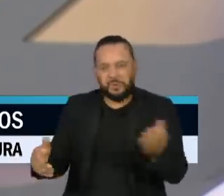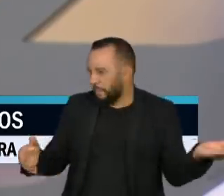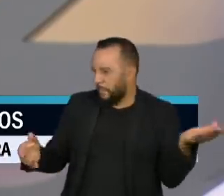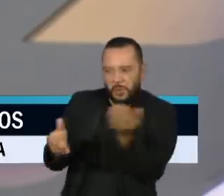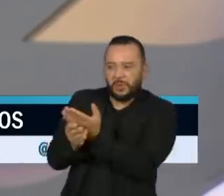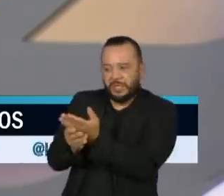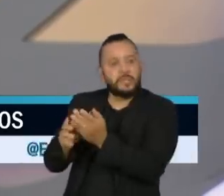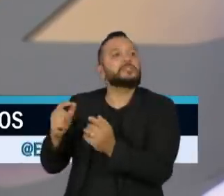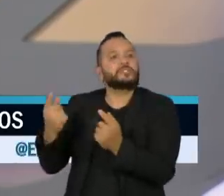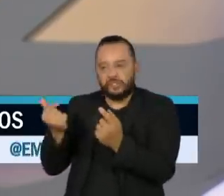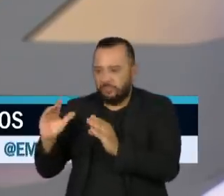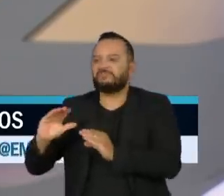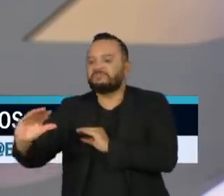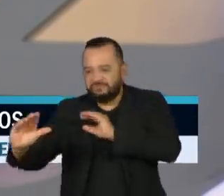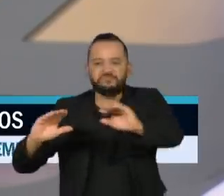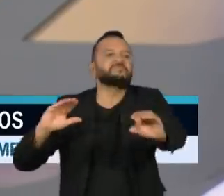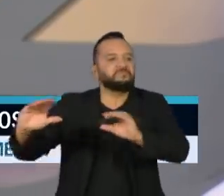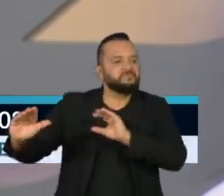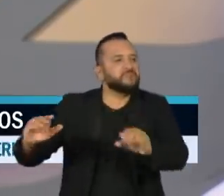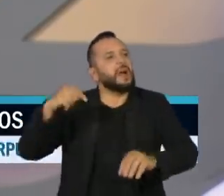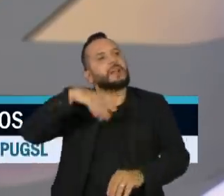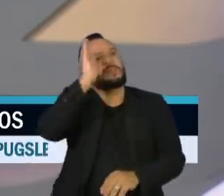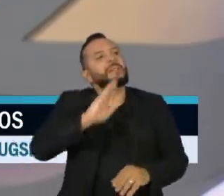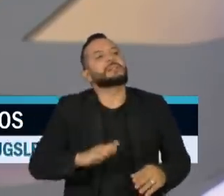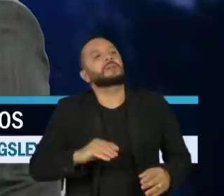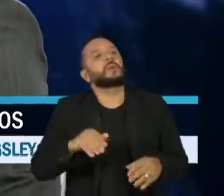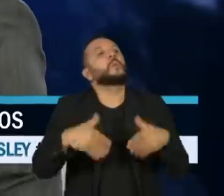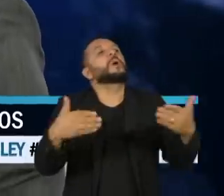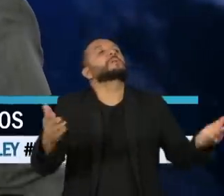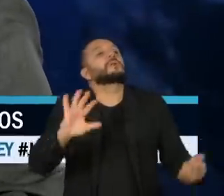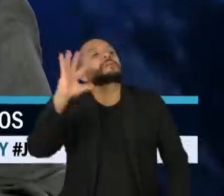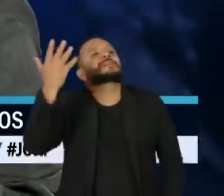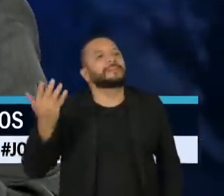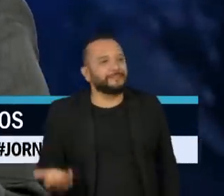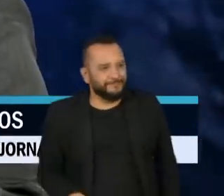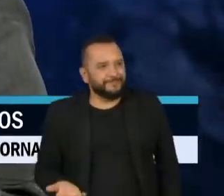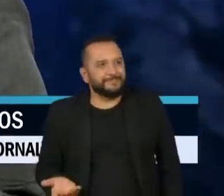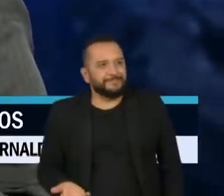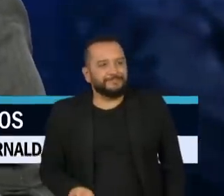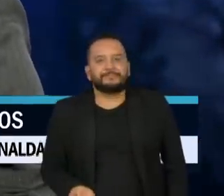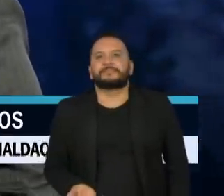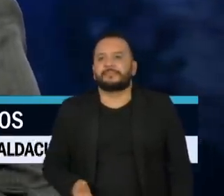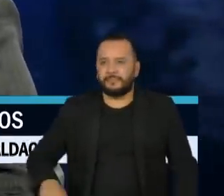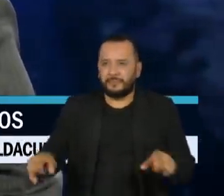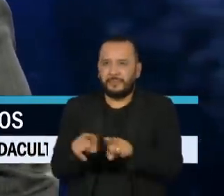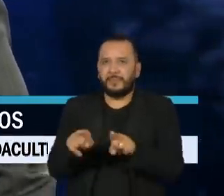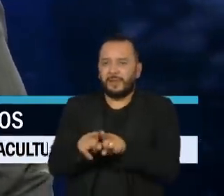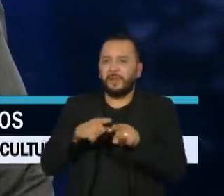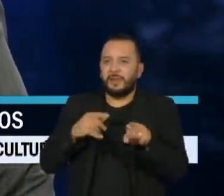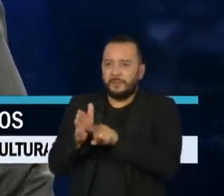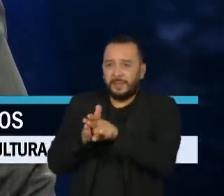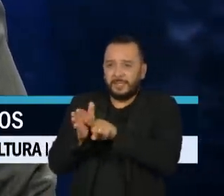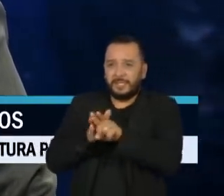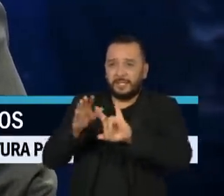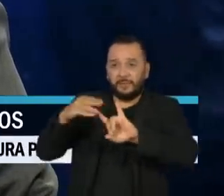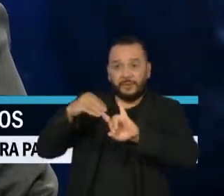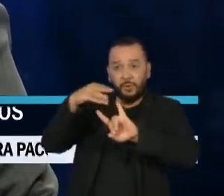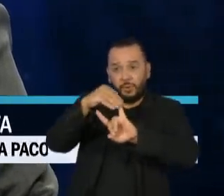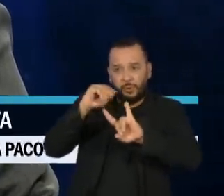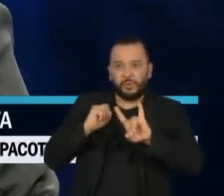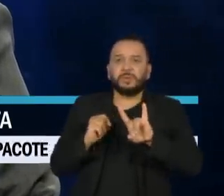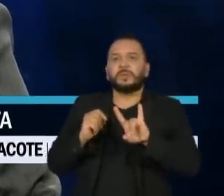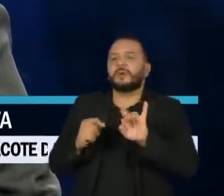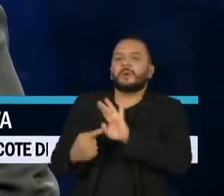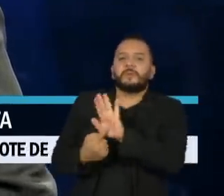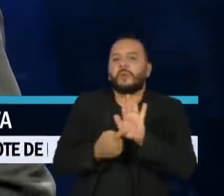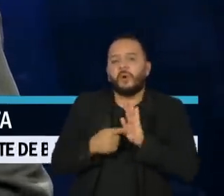justiça acontecer no Brasil? Acho que é essa a pergunta, né? Exato. Olha, essa pesquisa feita pela Fiocruz envolve as